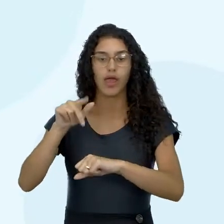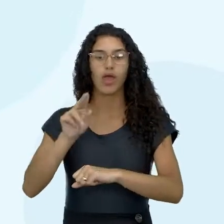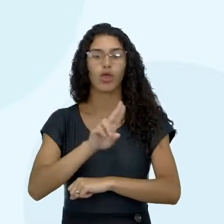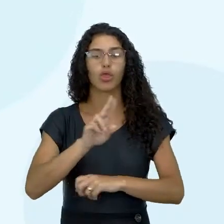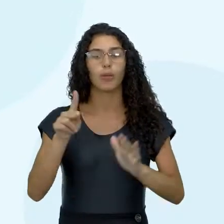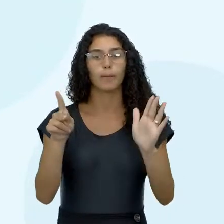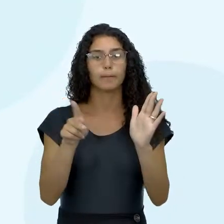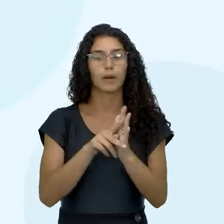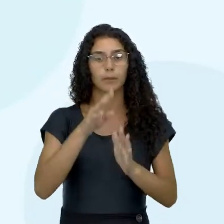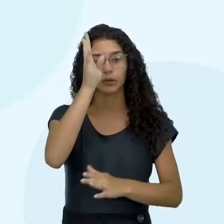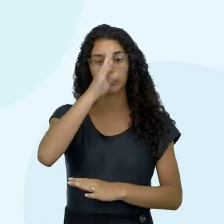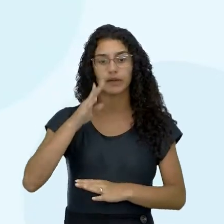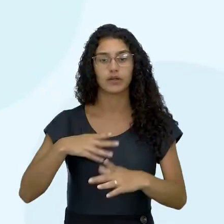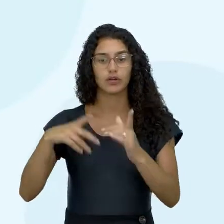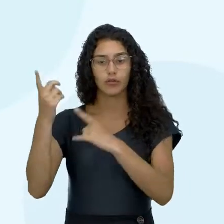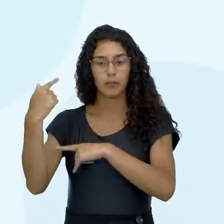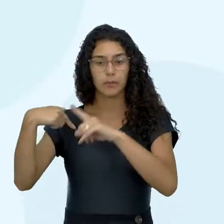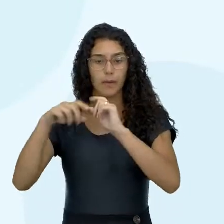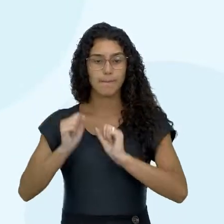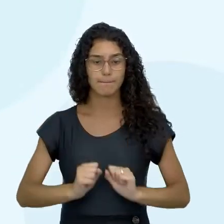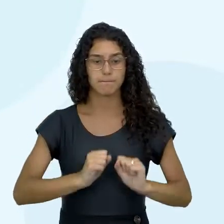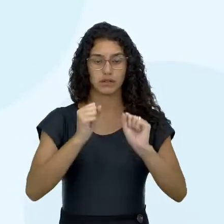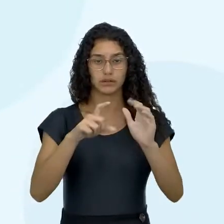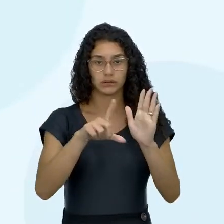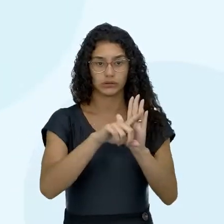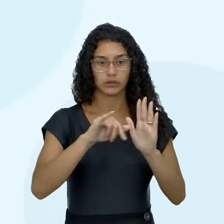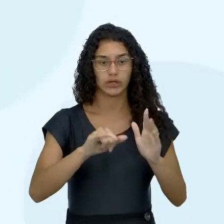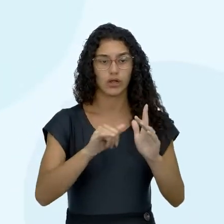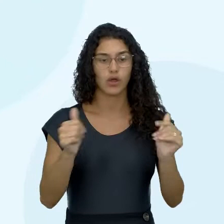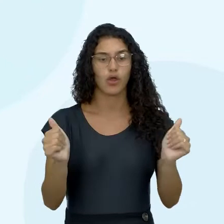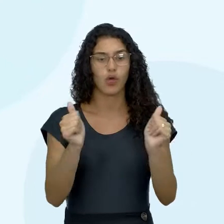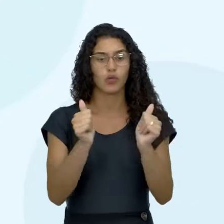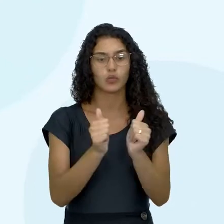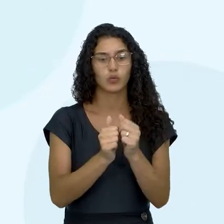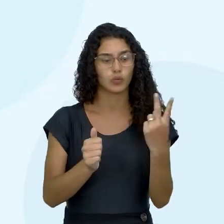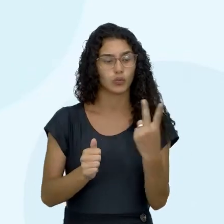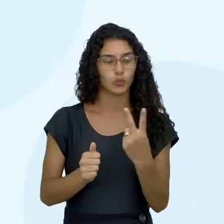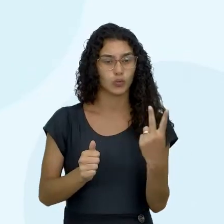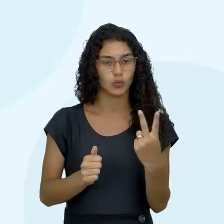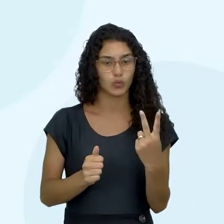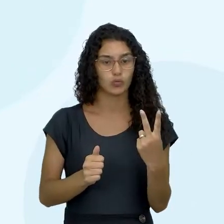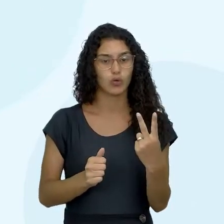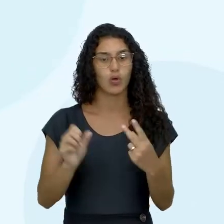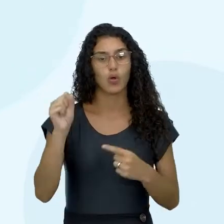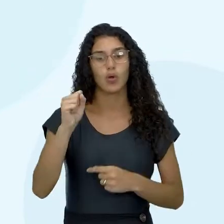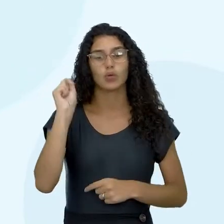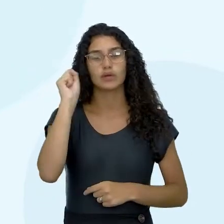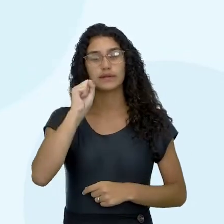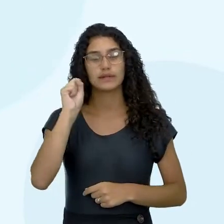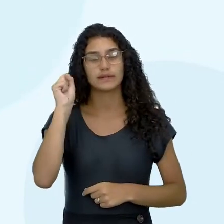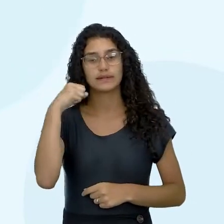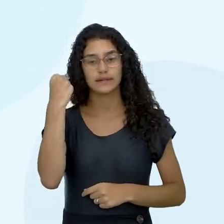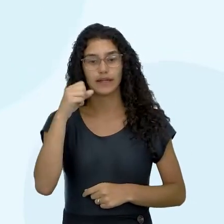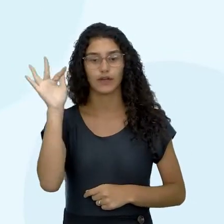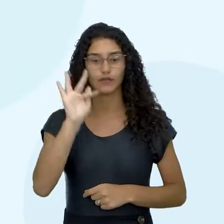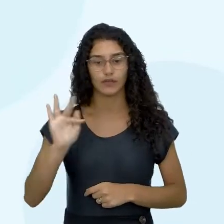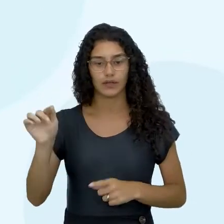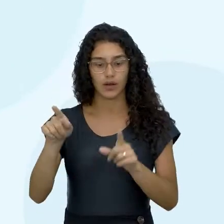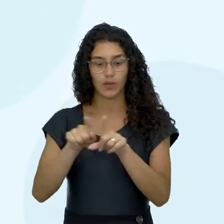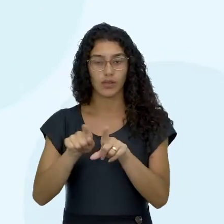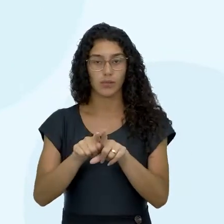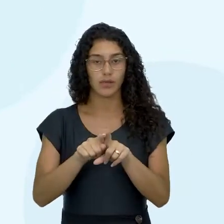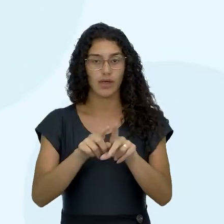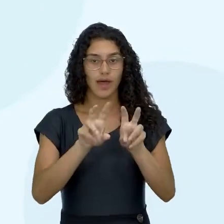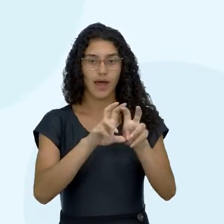no Brasil que desempenha o poder legislativo, reunindo duas casas, o Senado Federal e a Câmara